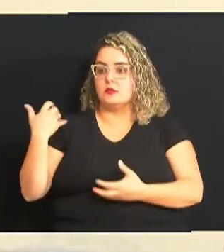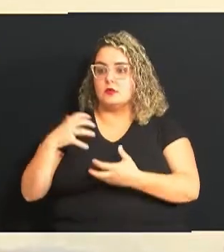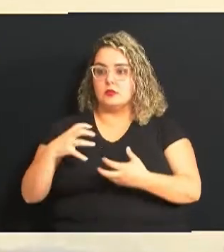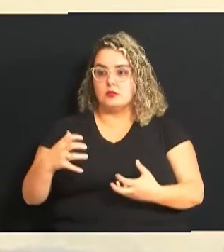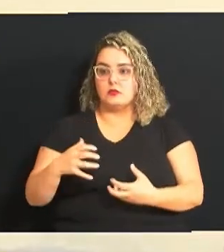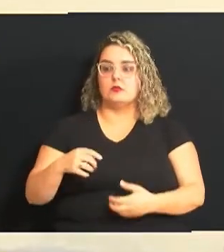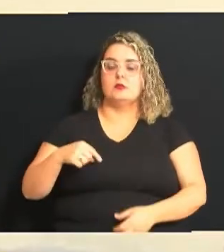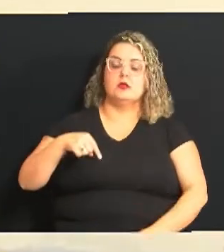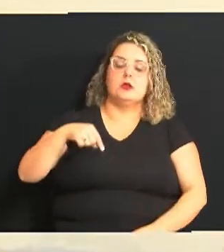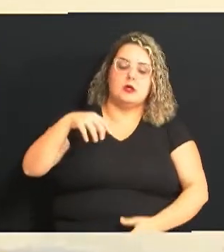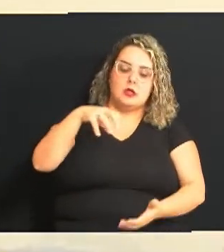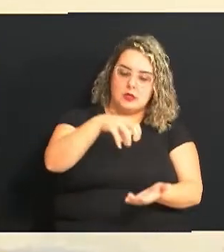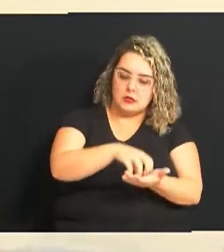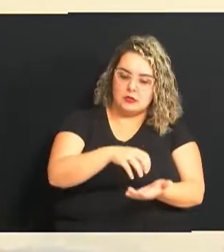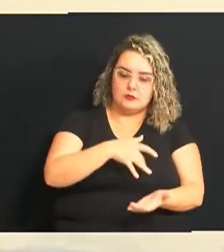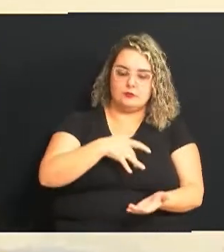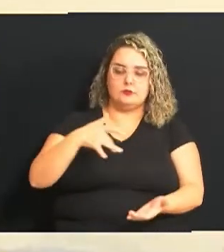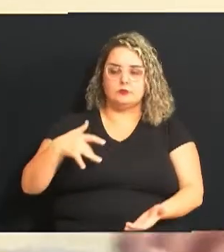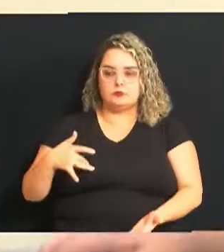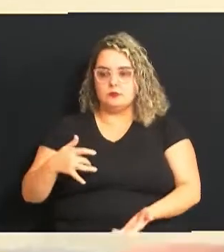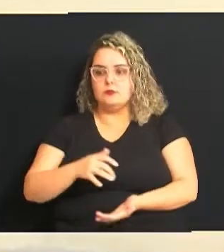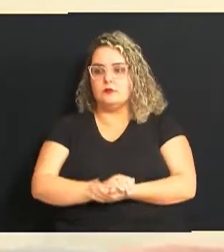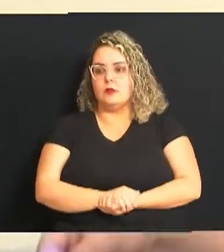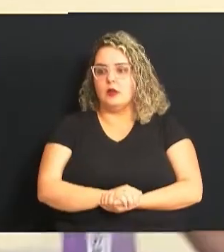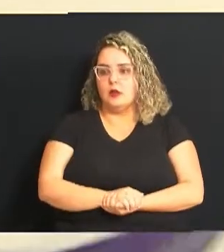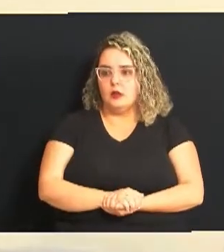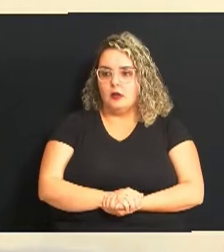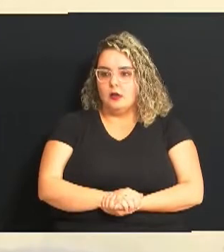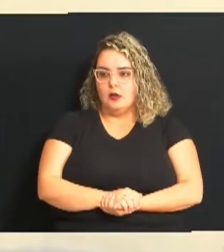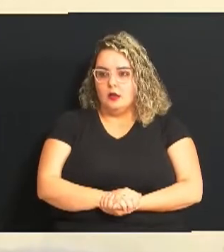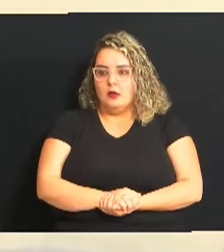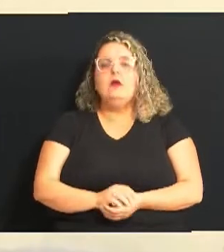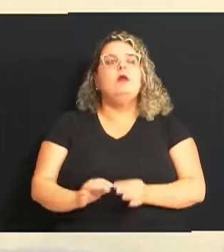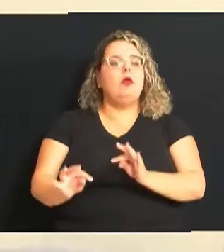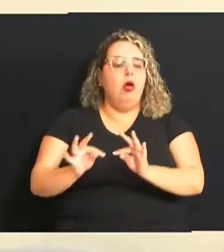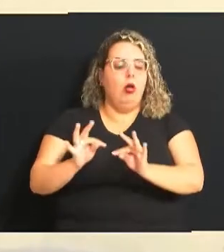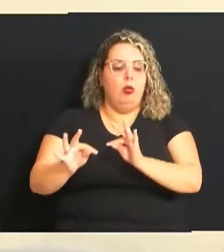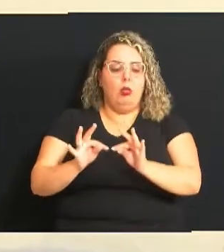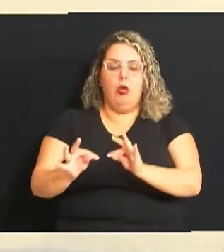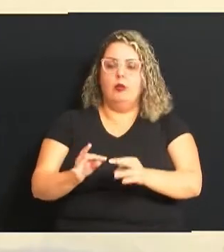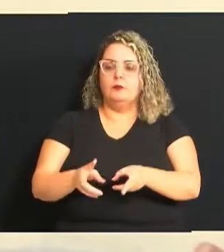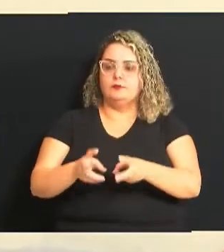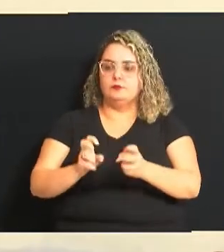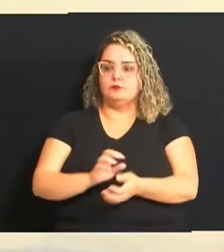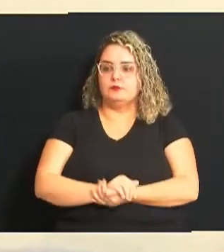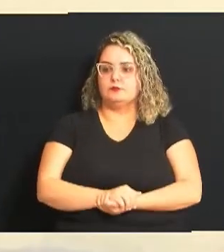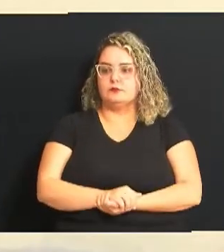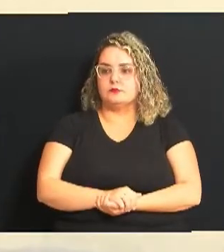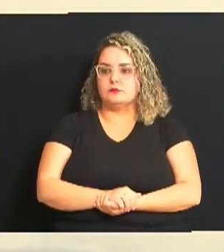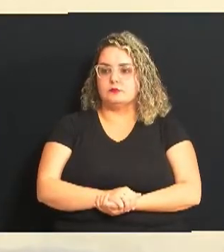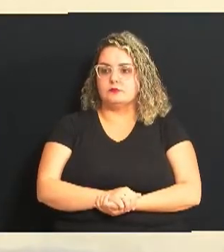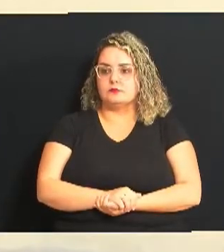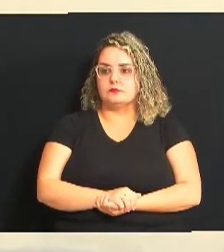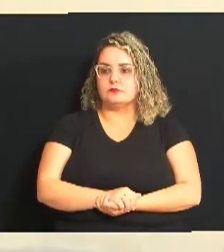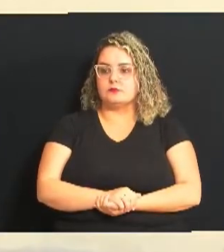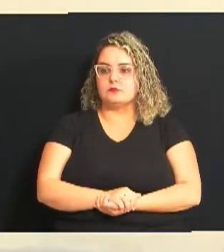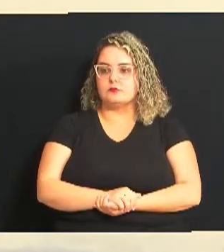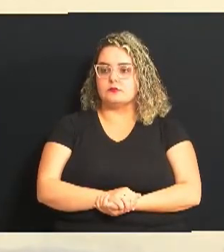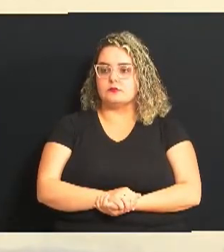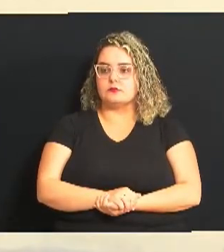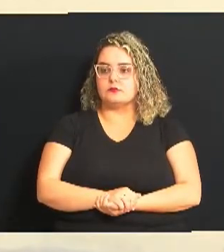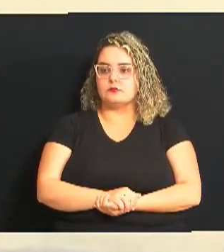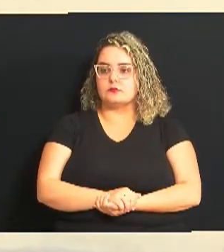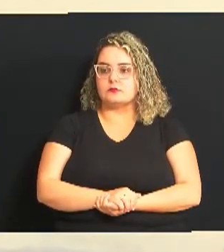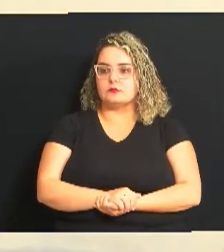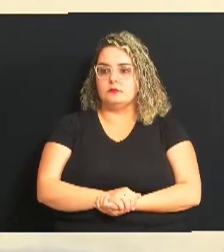de saúde, o técnico percebe no CRAS, no